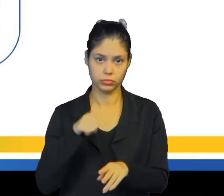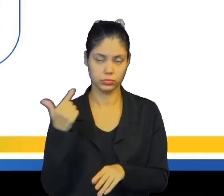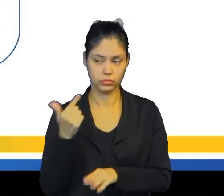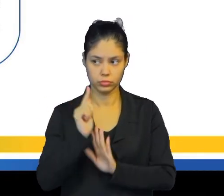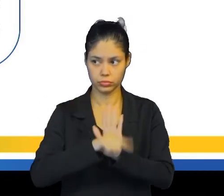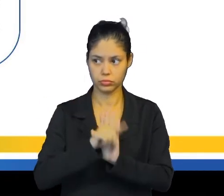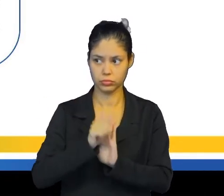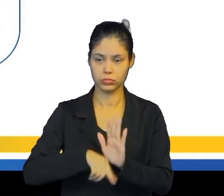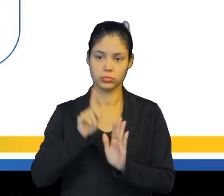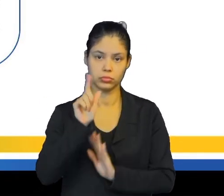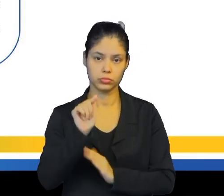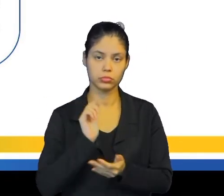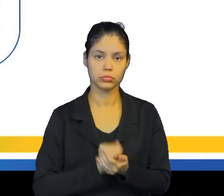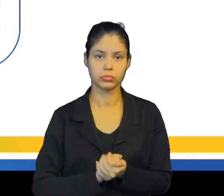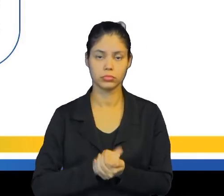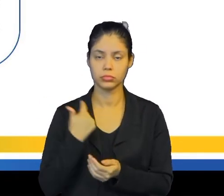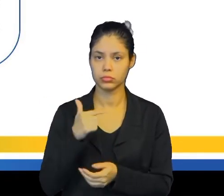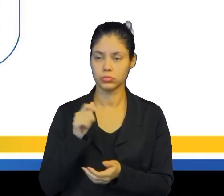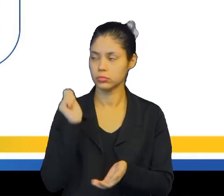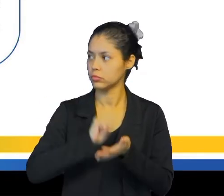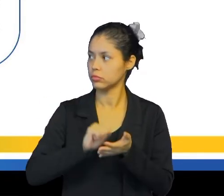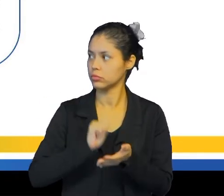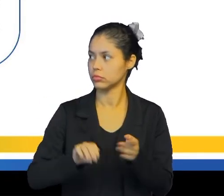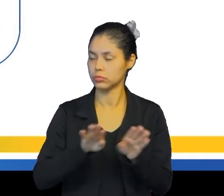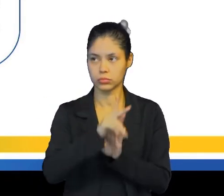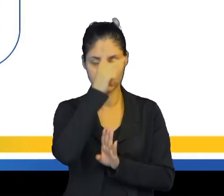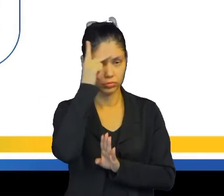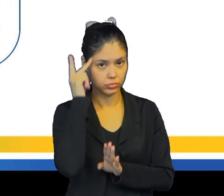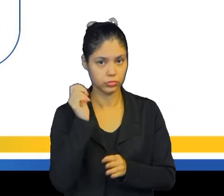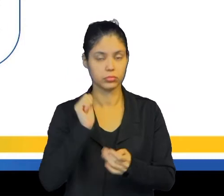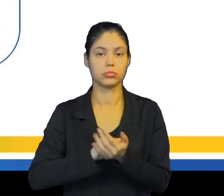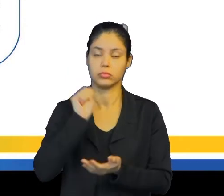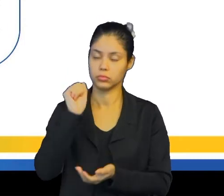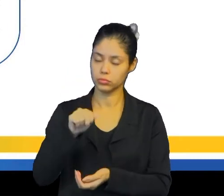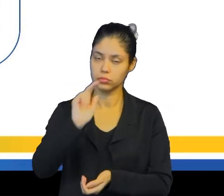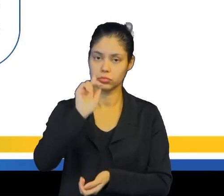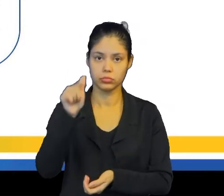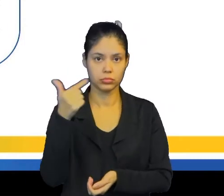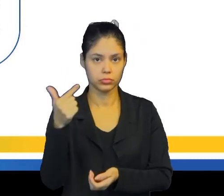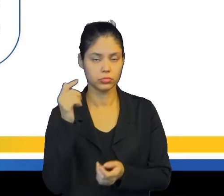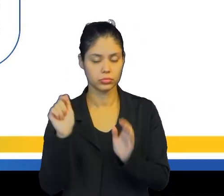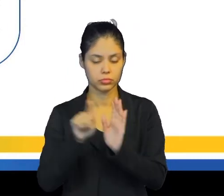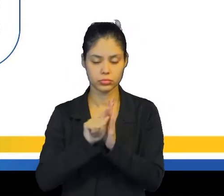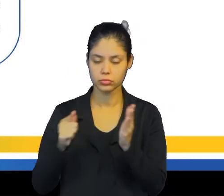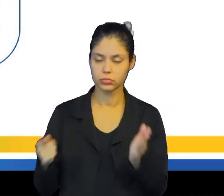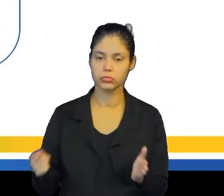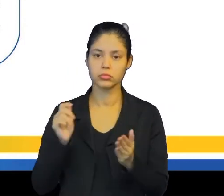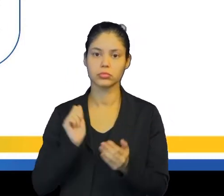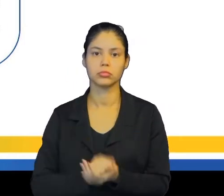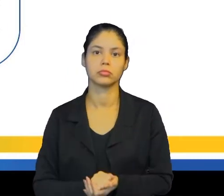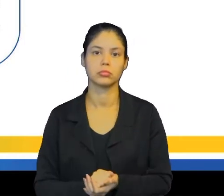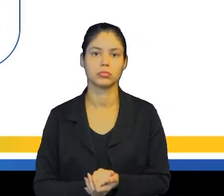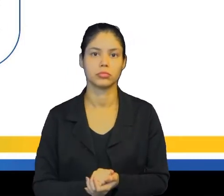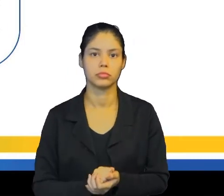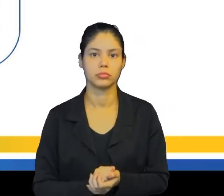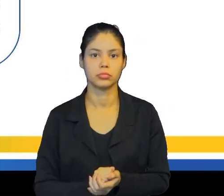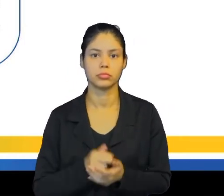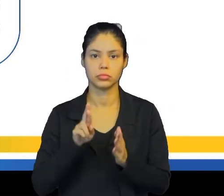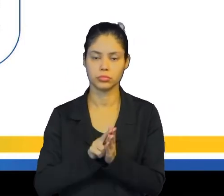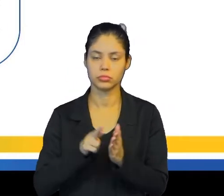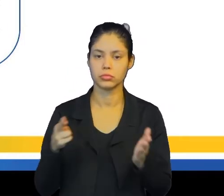outros gêneros, né? Ele não é assinado por uma pessoa, mas sim pelo próprio jornal, né?